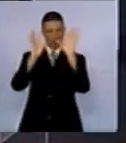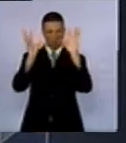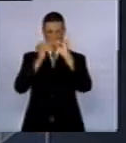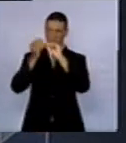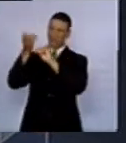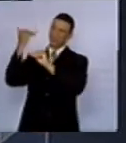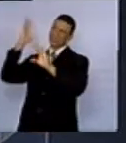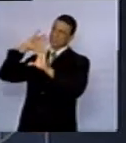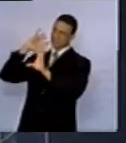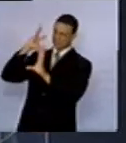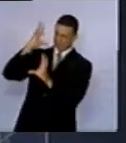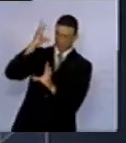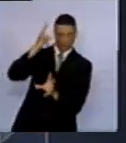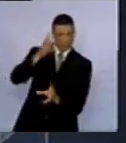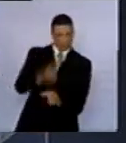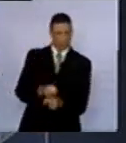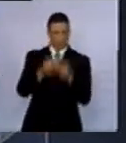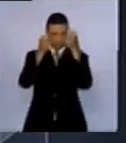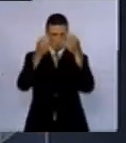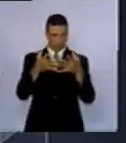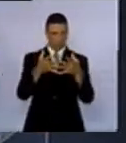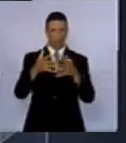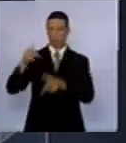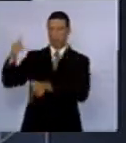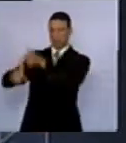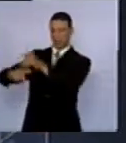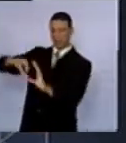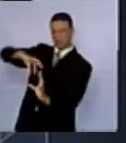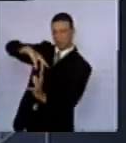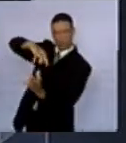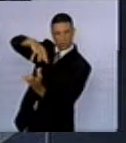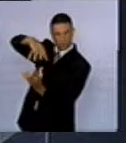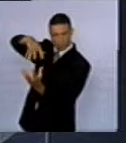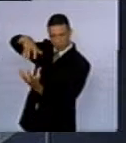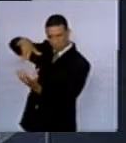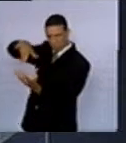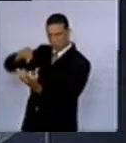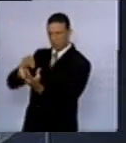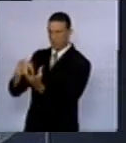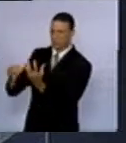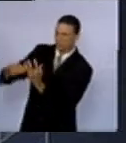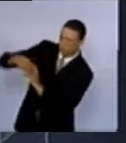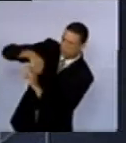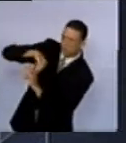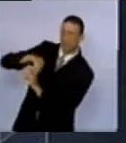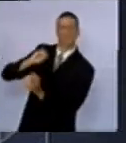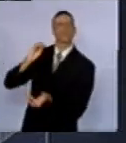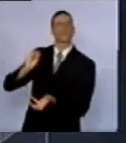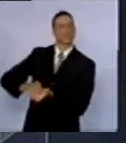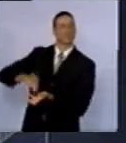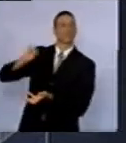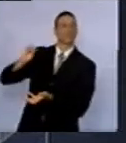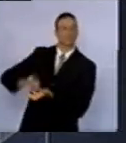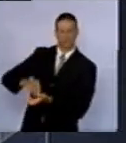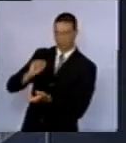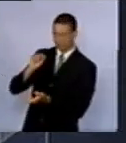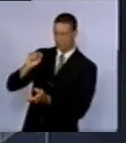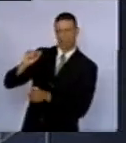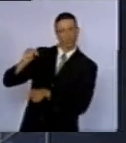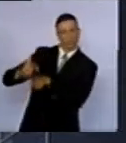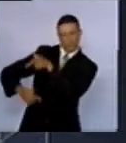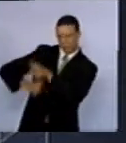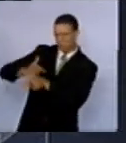quanto foi dito, o mercado global de conteúdo padece de uma deficiência estrutural que gera